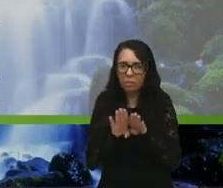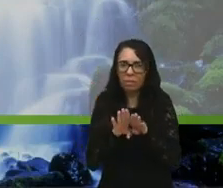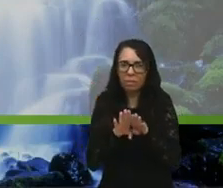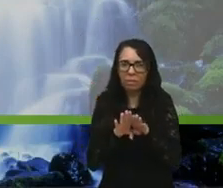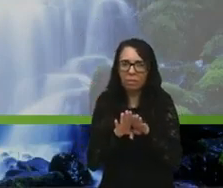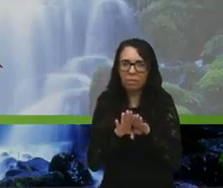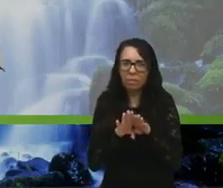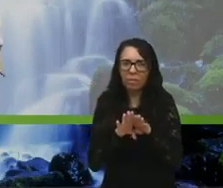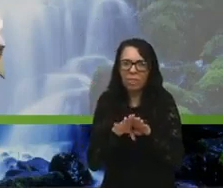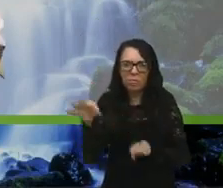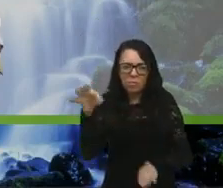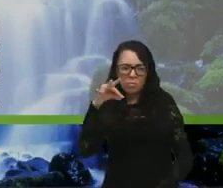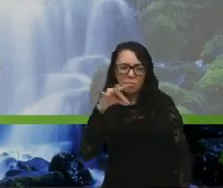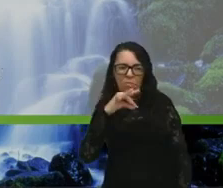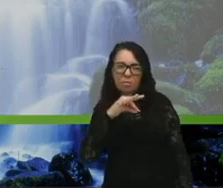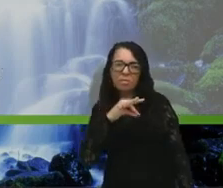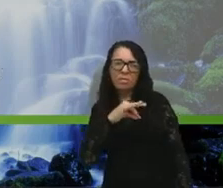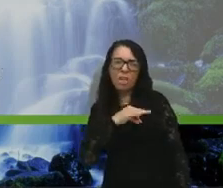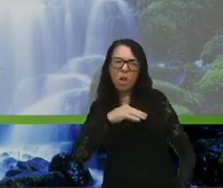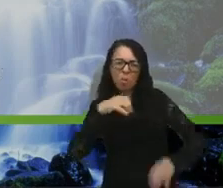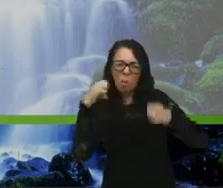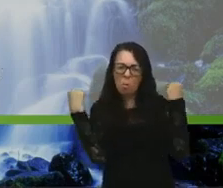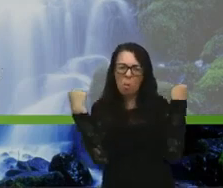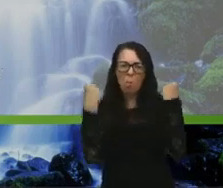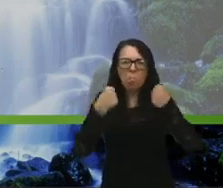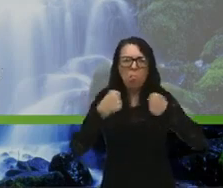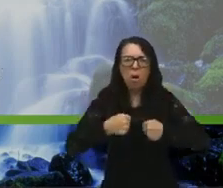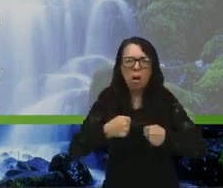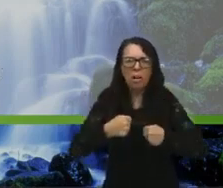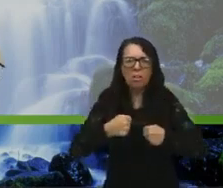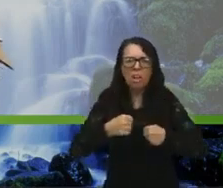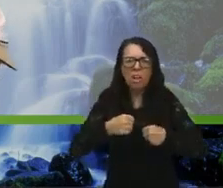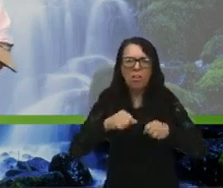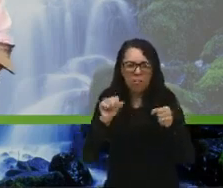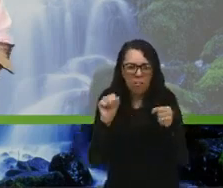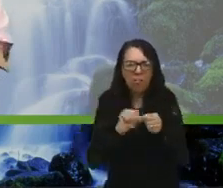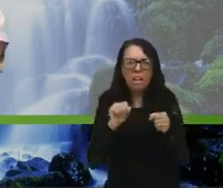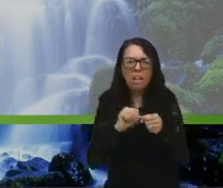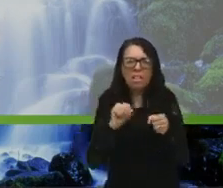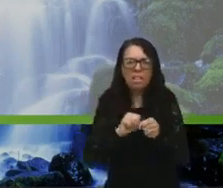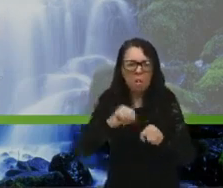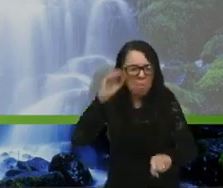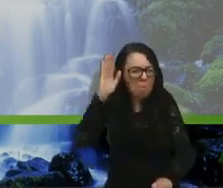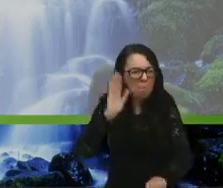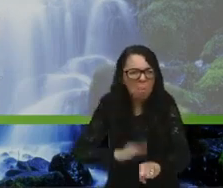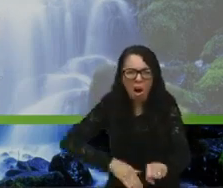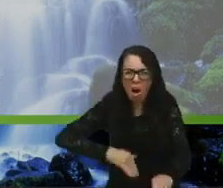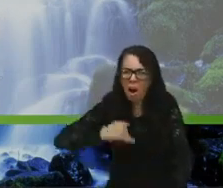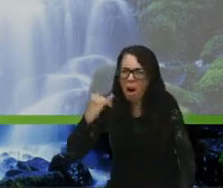Mas quero propor também a você que pare de viver olhando para si mesmo,